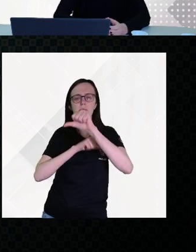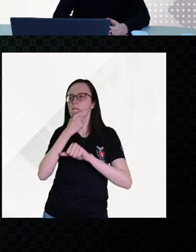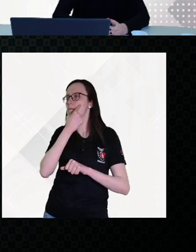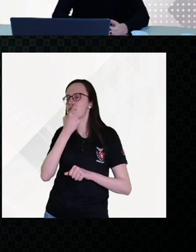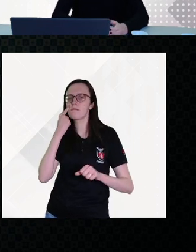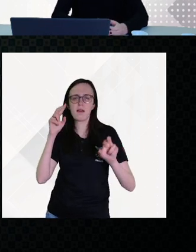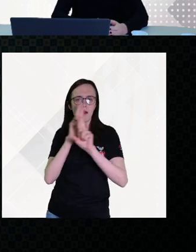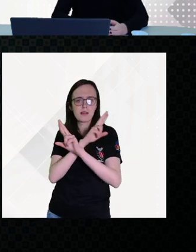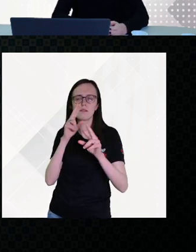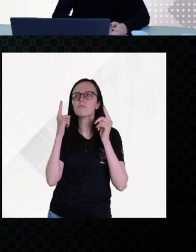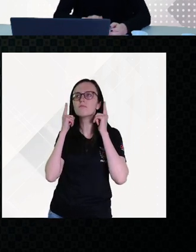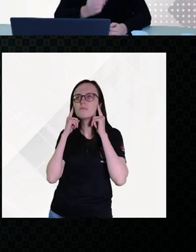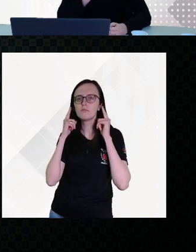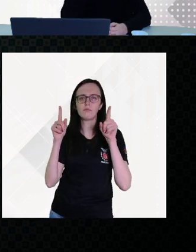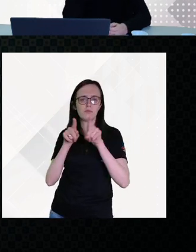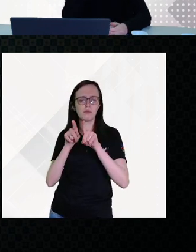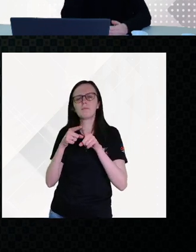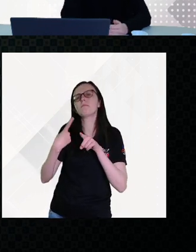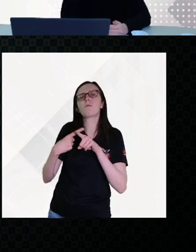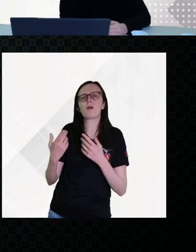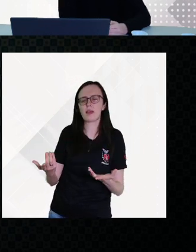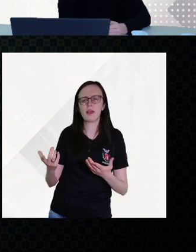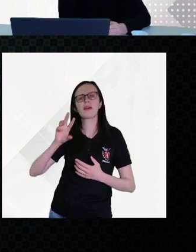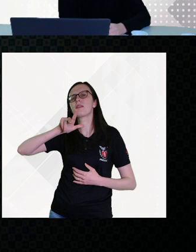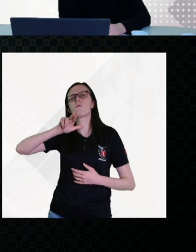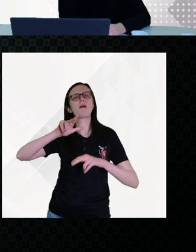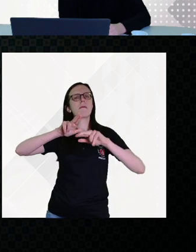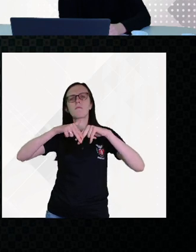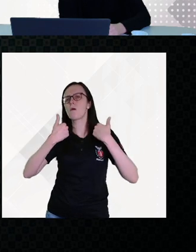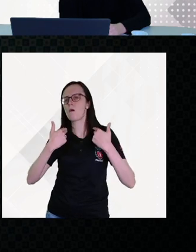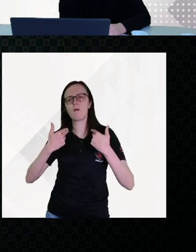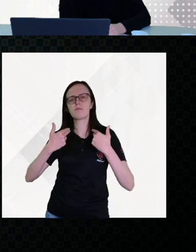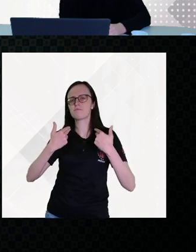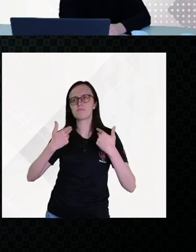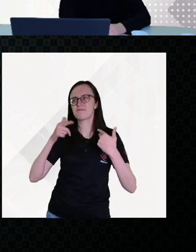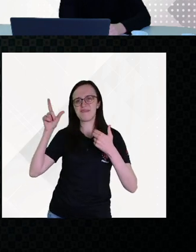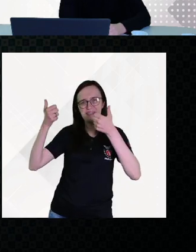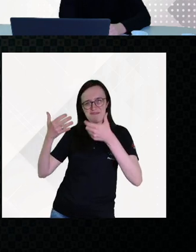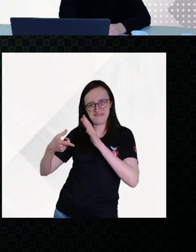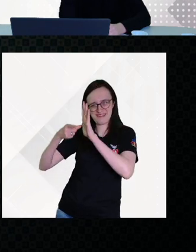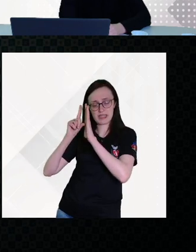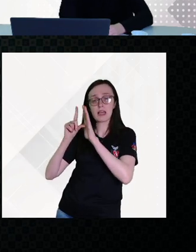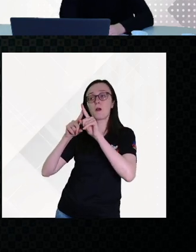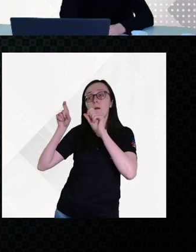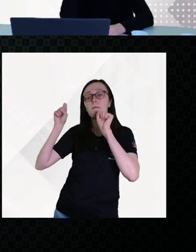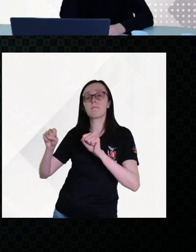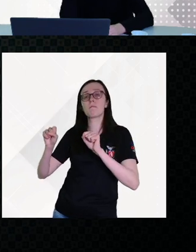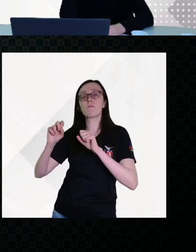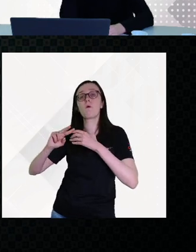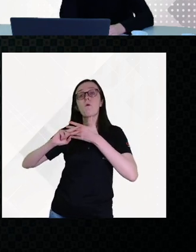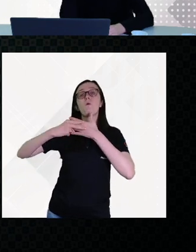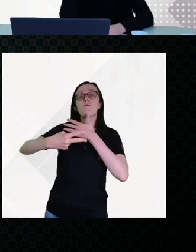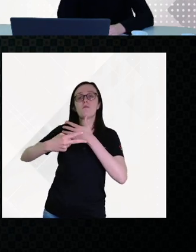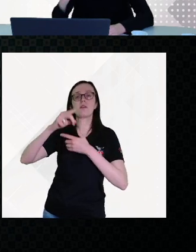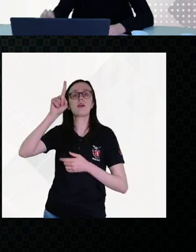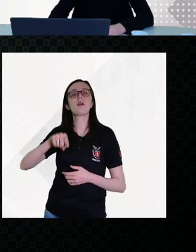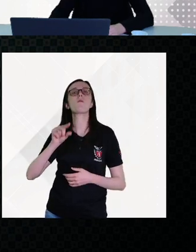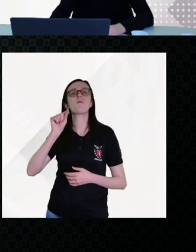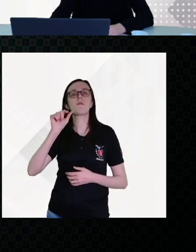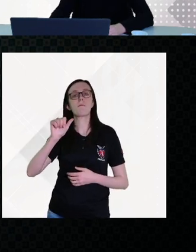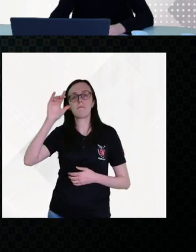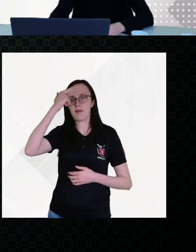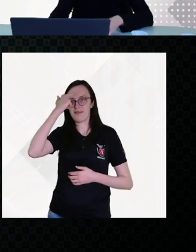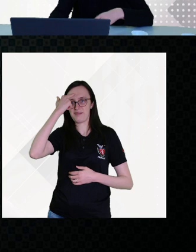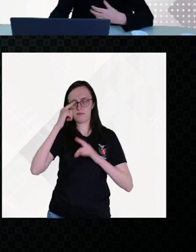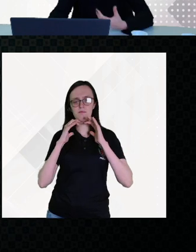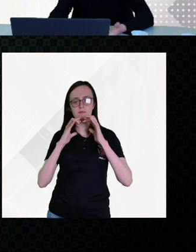visuais, auditivas, por quê? Não por causa da mielomeningocele, mas por causa do que ela pode causar, que é o aumento do